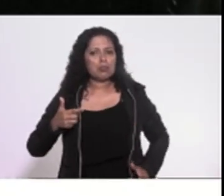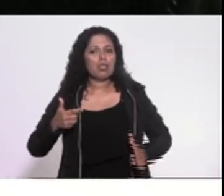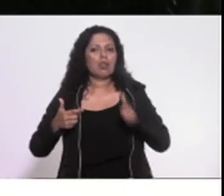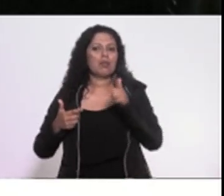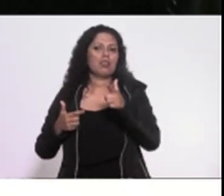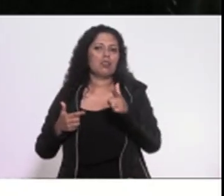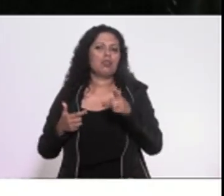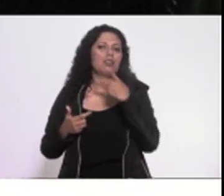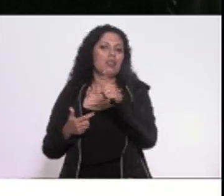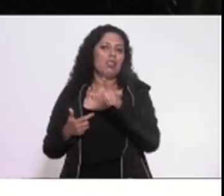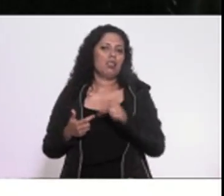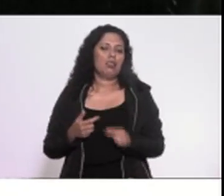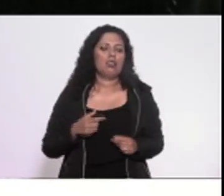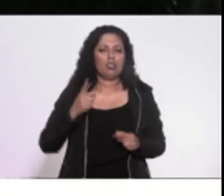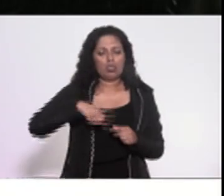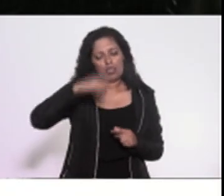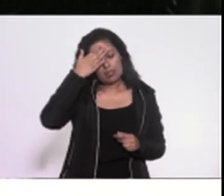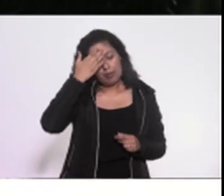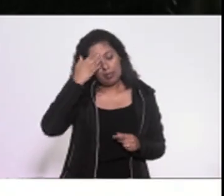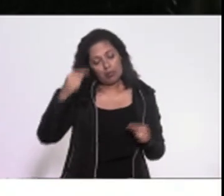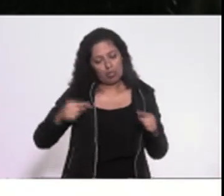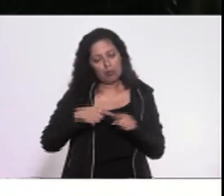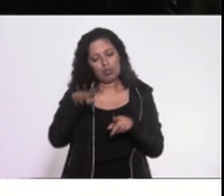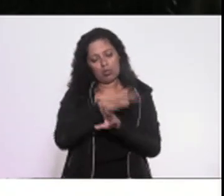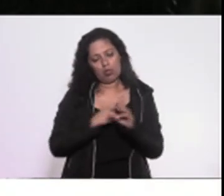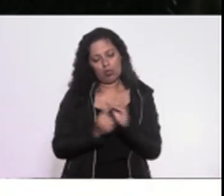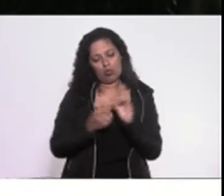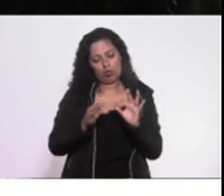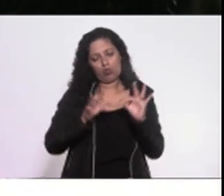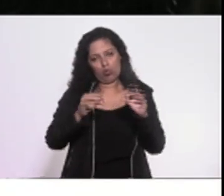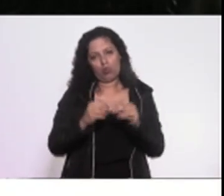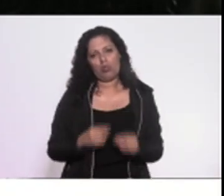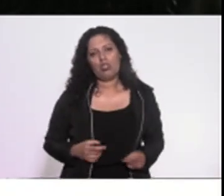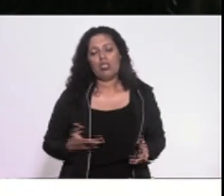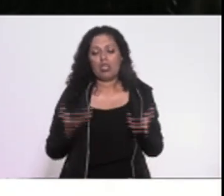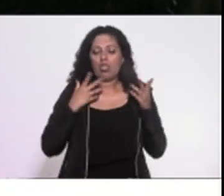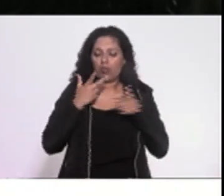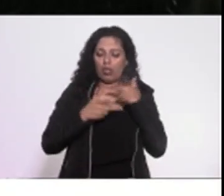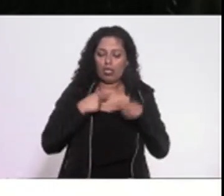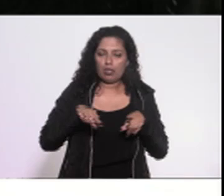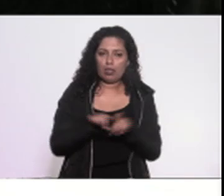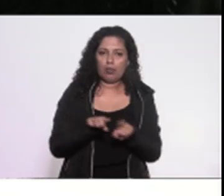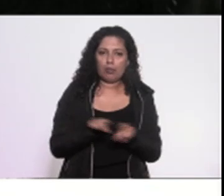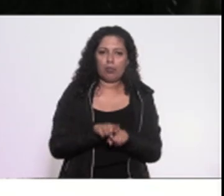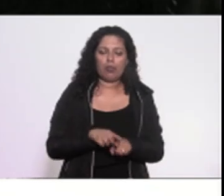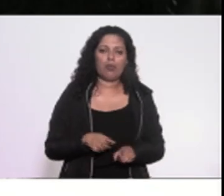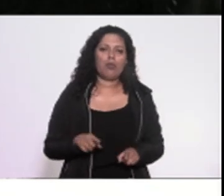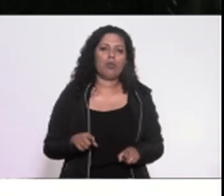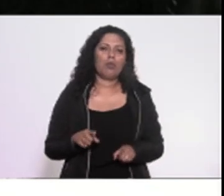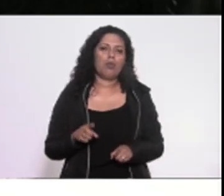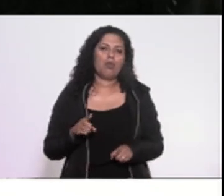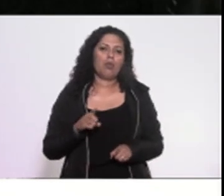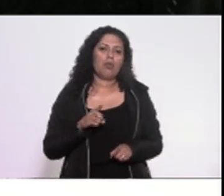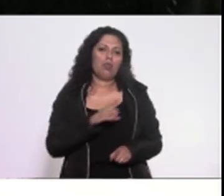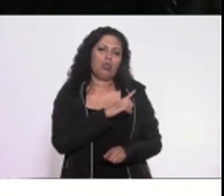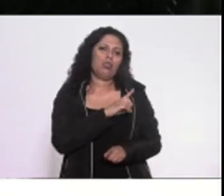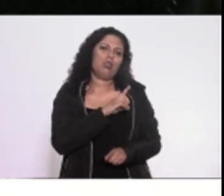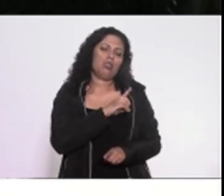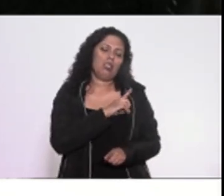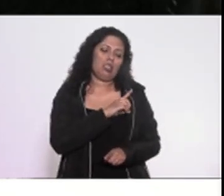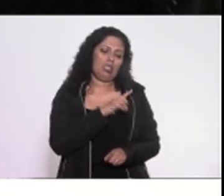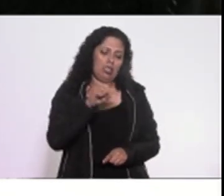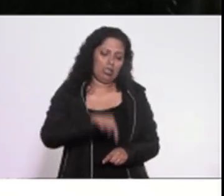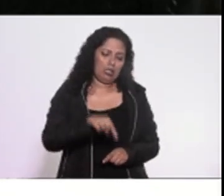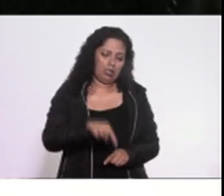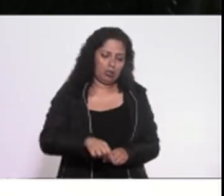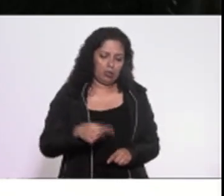gente sabe que isso é um retrato da sociedade. E dizer, deputado Chicão, que me impactou muito aqui 2 depoimentos.